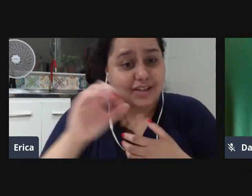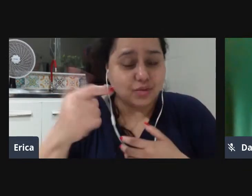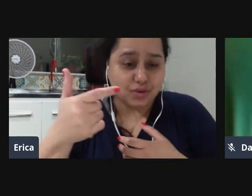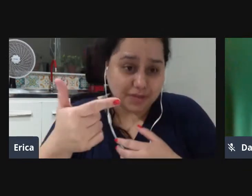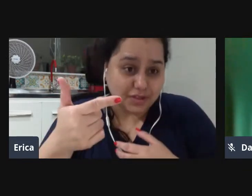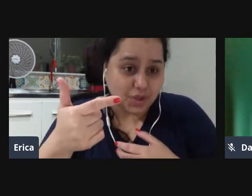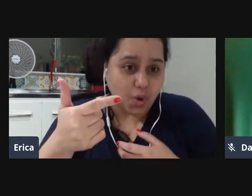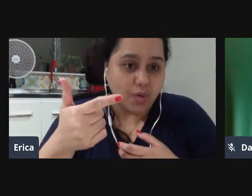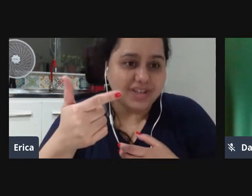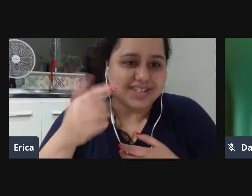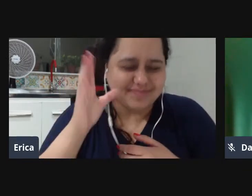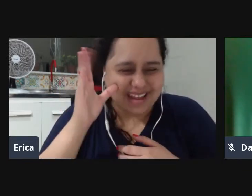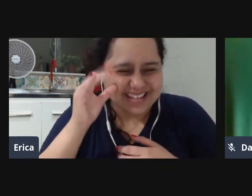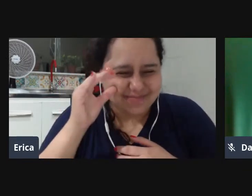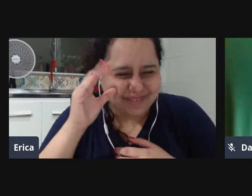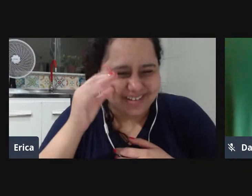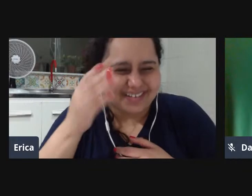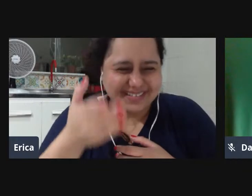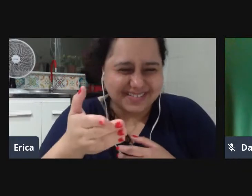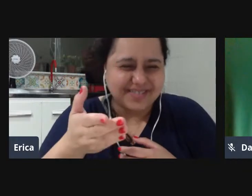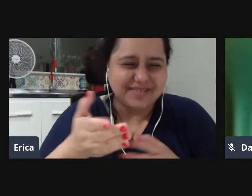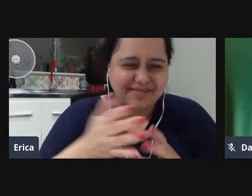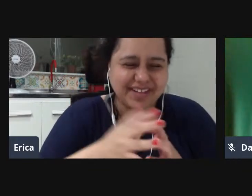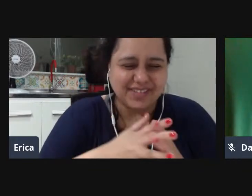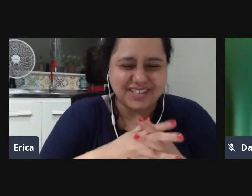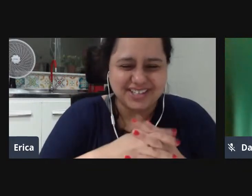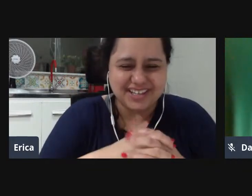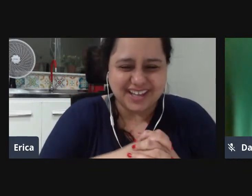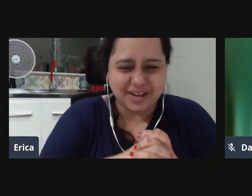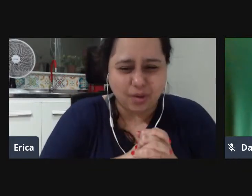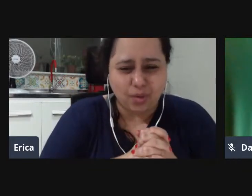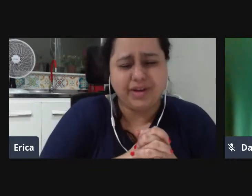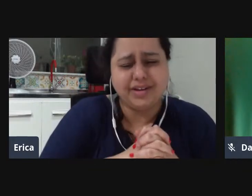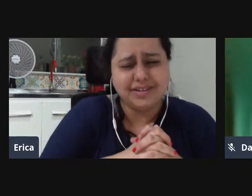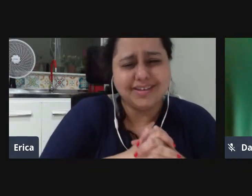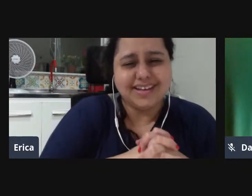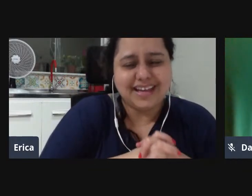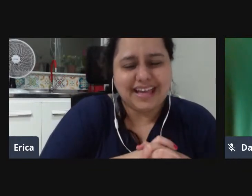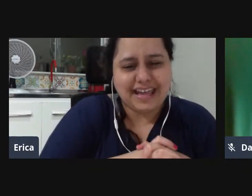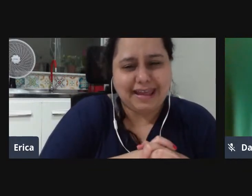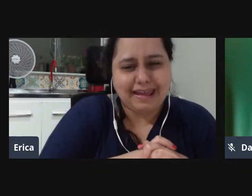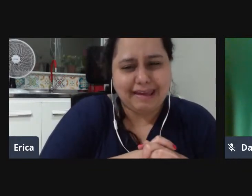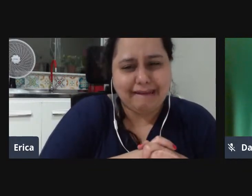Obrigado 102 pessoas participando, vendo a gente aqui agora.